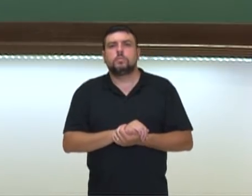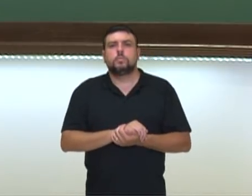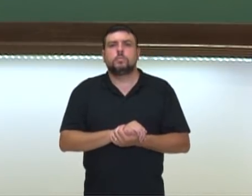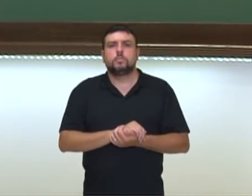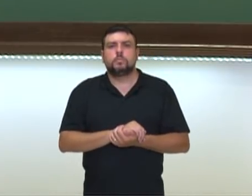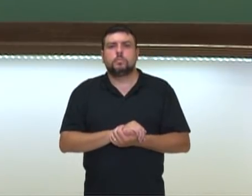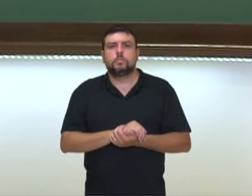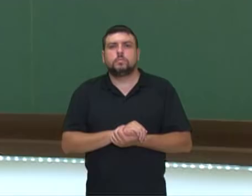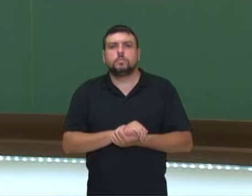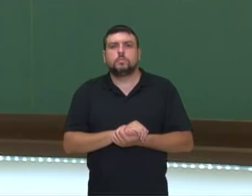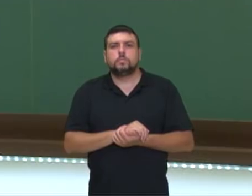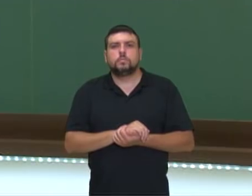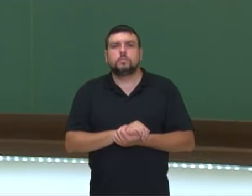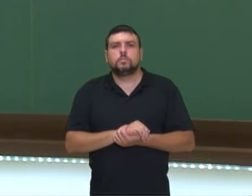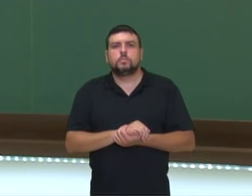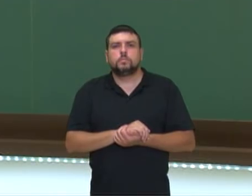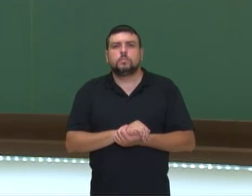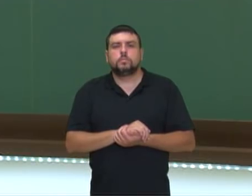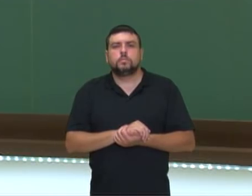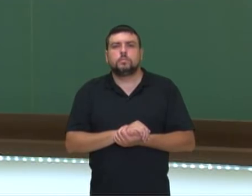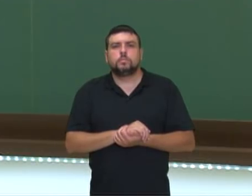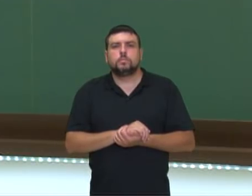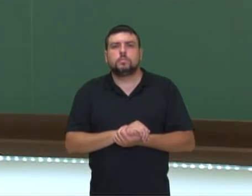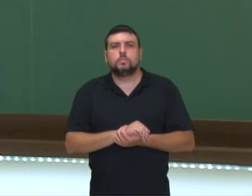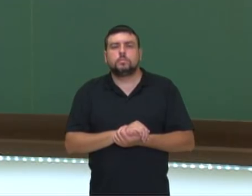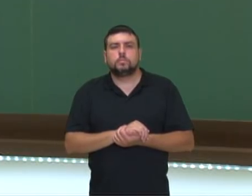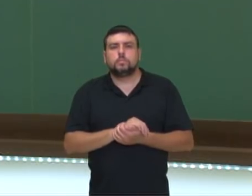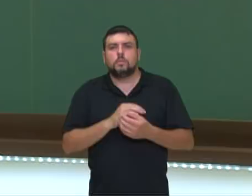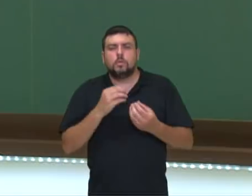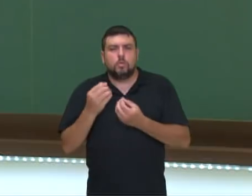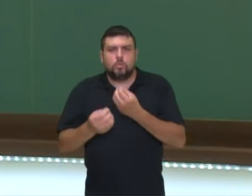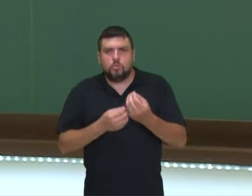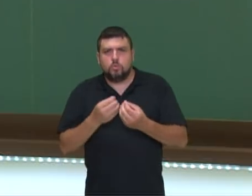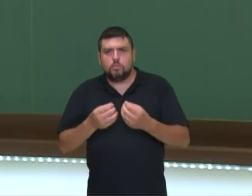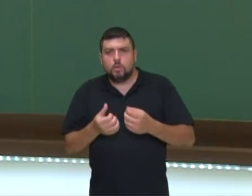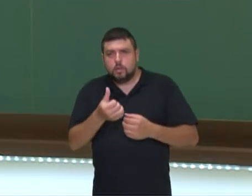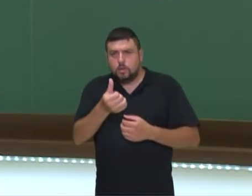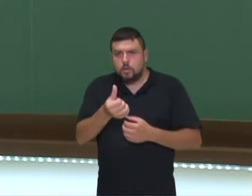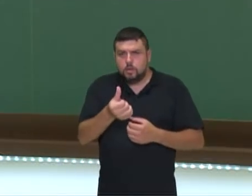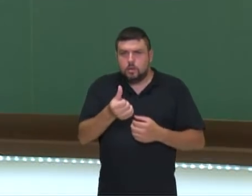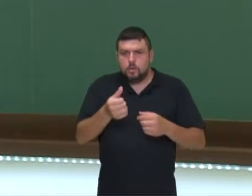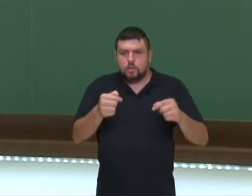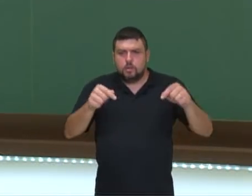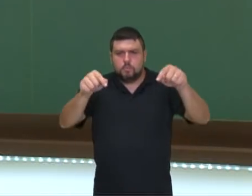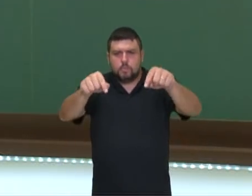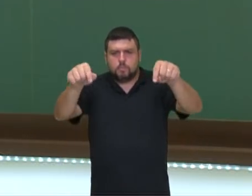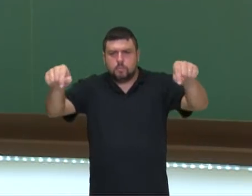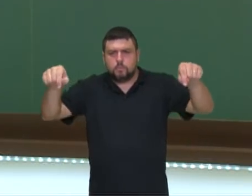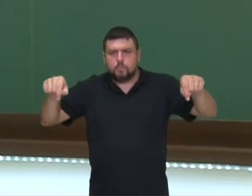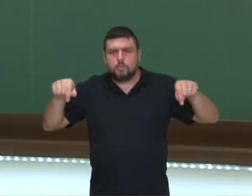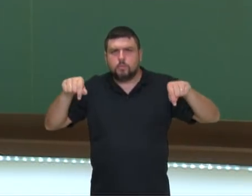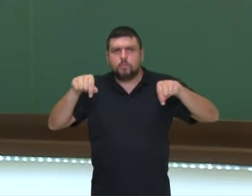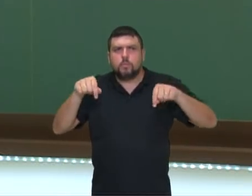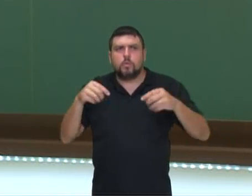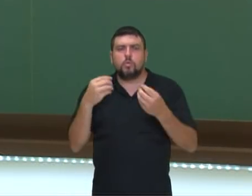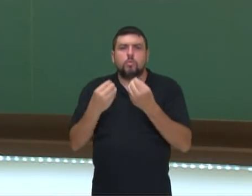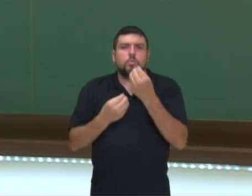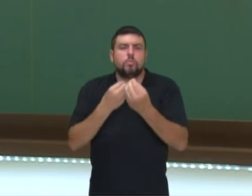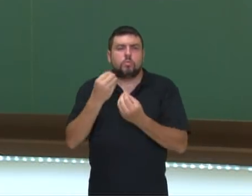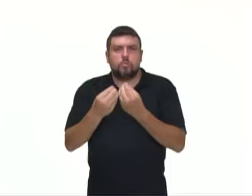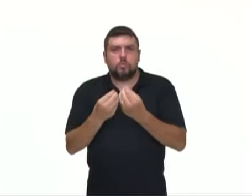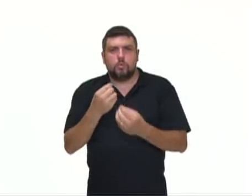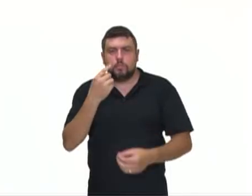jogo. Como funcionam as posições desses 6 jogadores? Então, os 6 jogadores de cada equipe são dispostos na quadra do seguinte